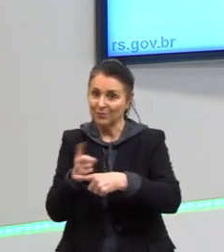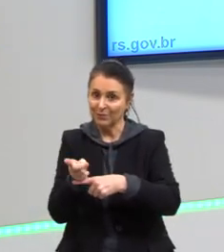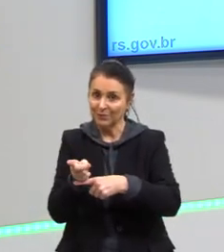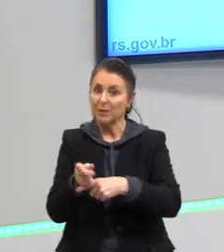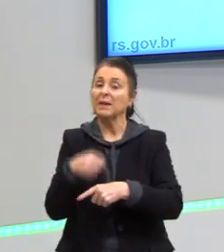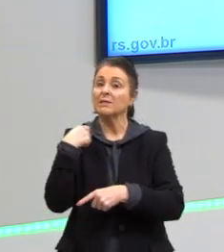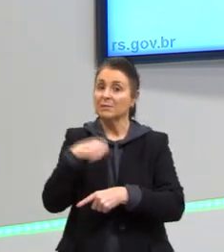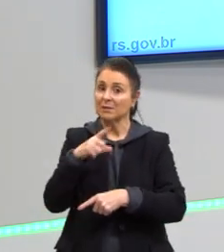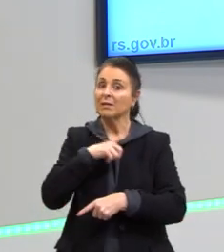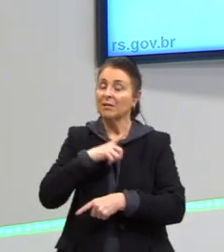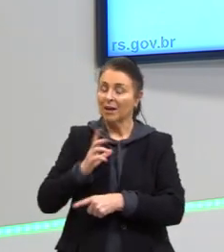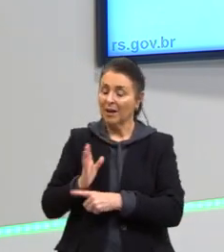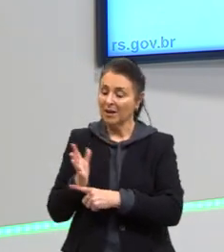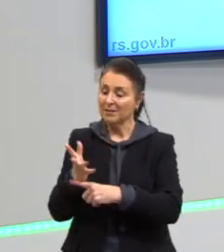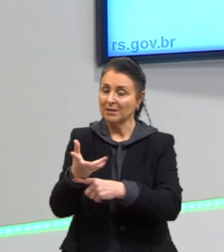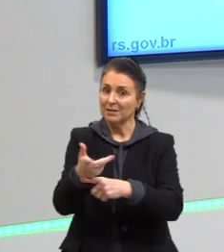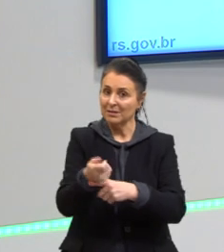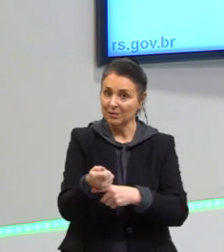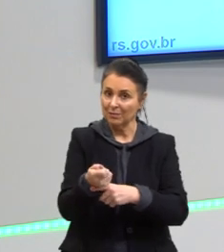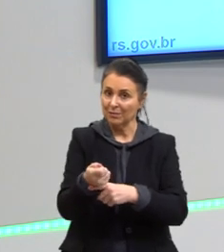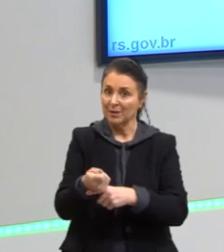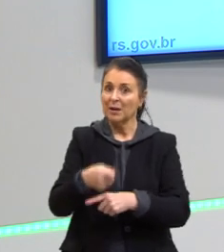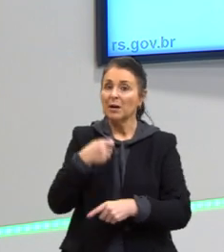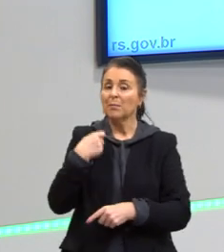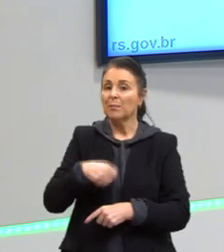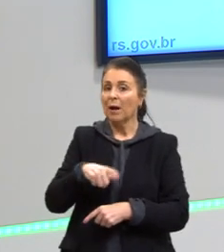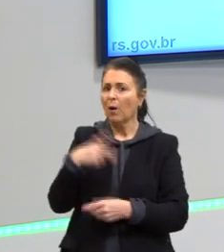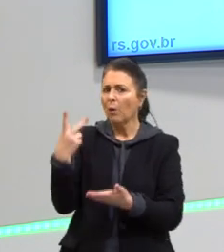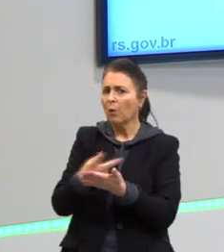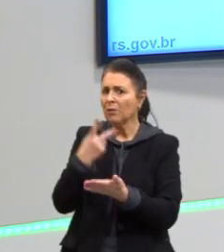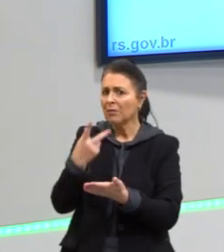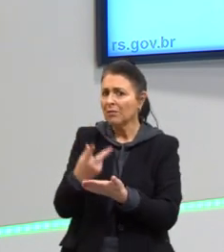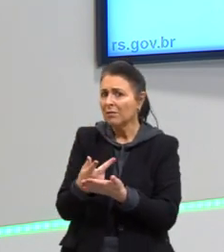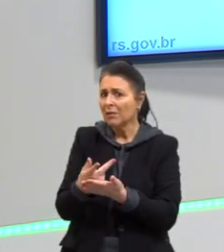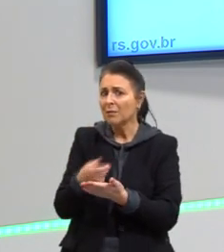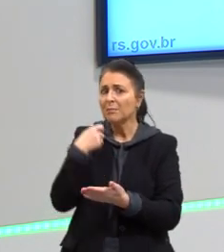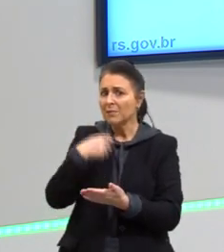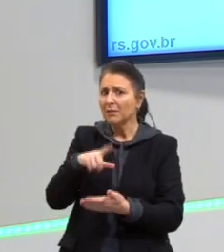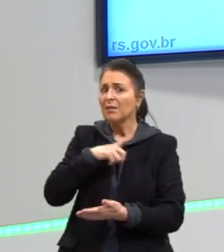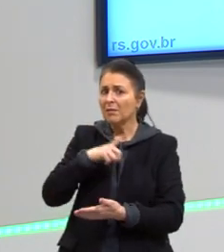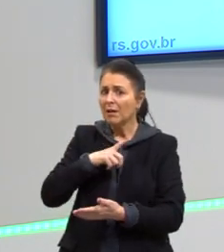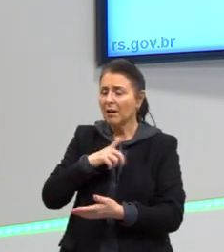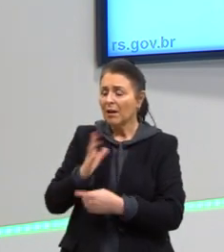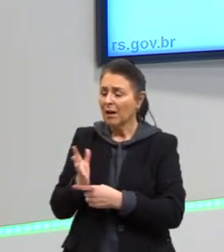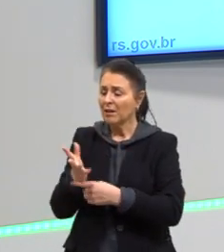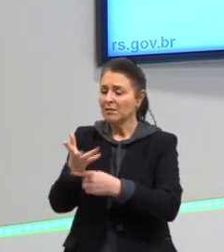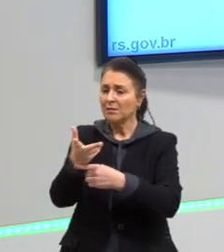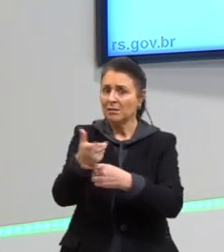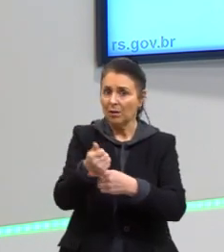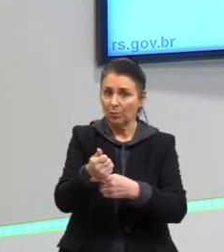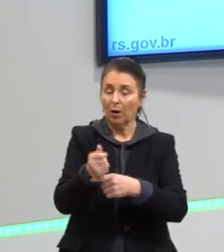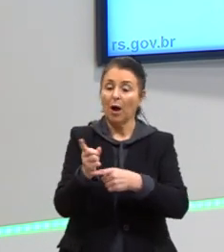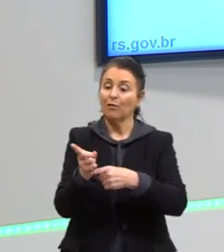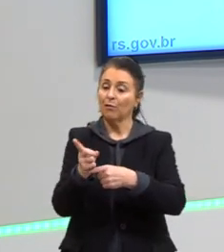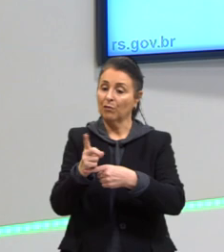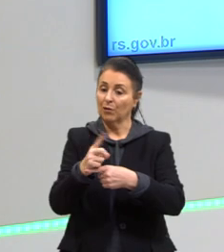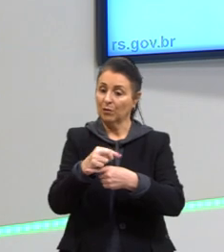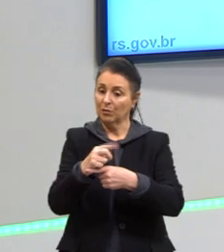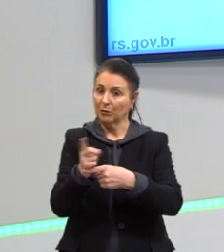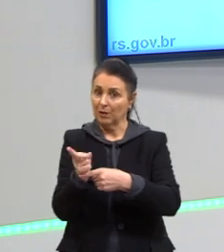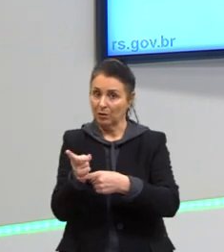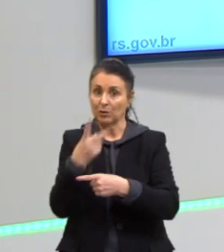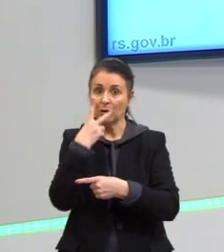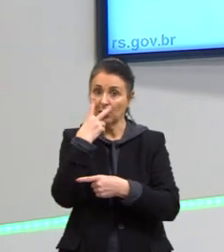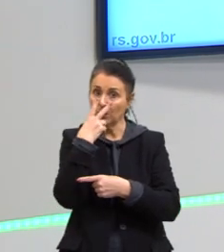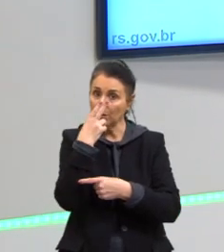tá então para isso acontecer tem que ter uma celebração mesmo que a velocidade continue a mesma em